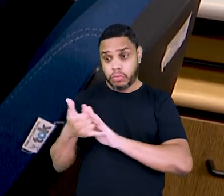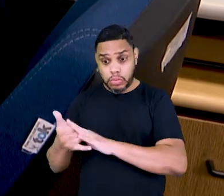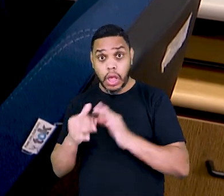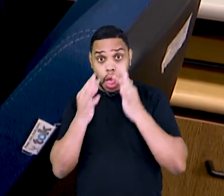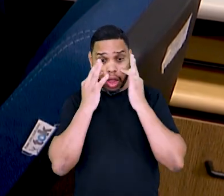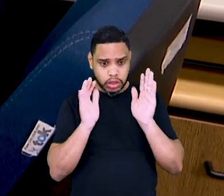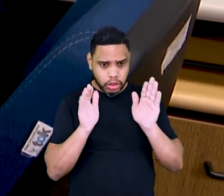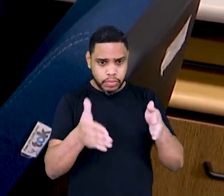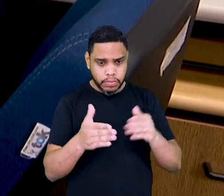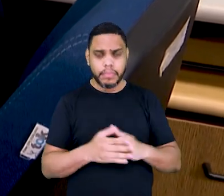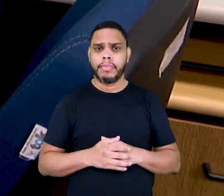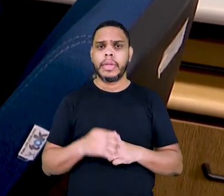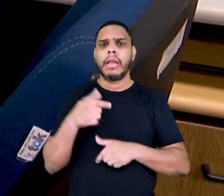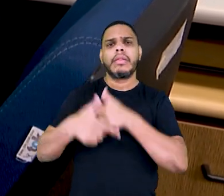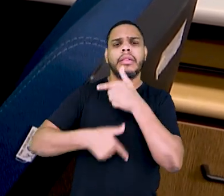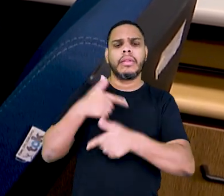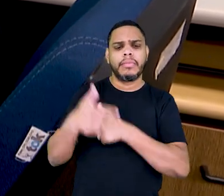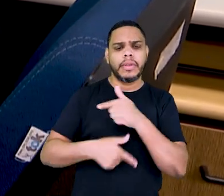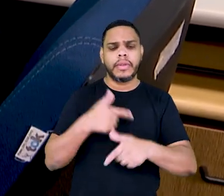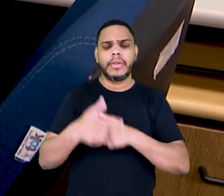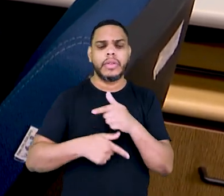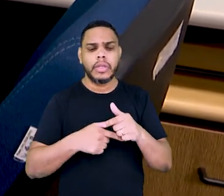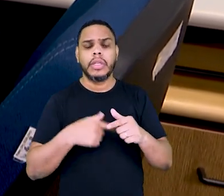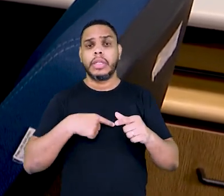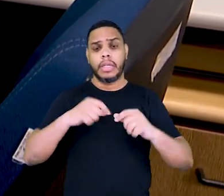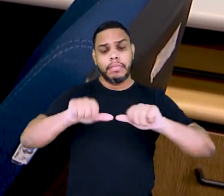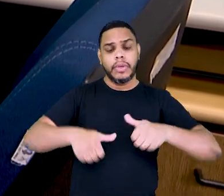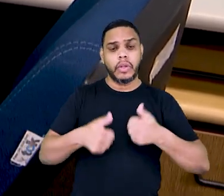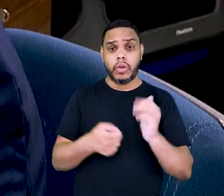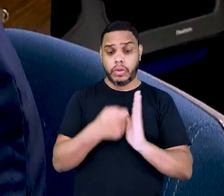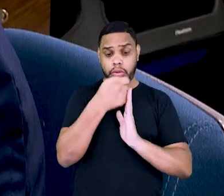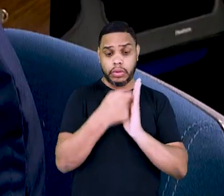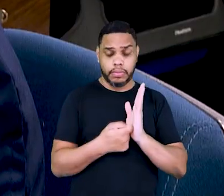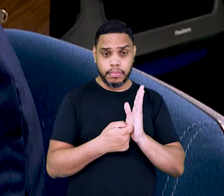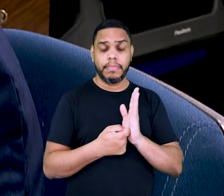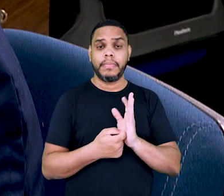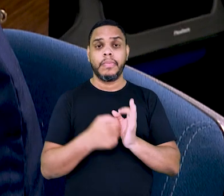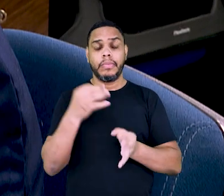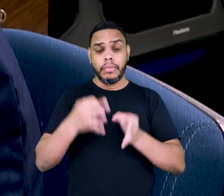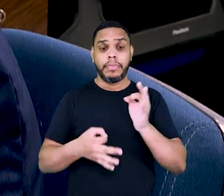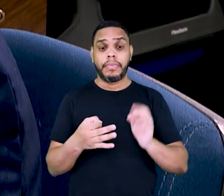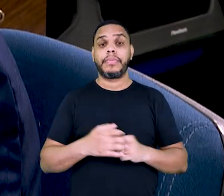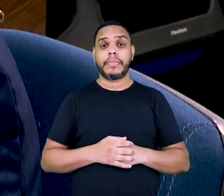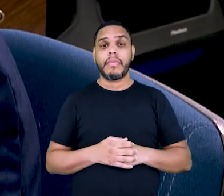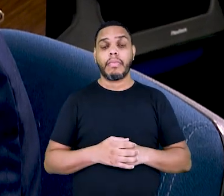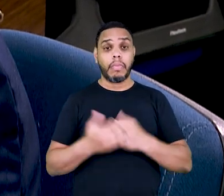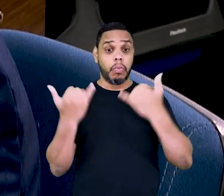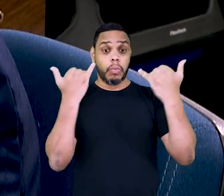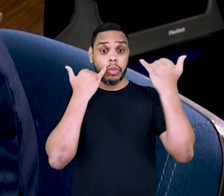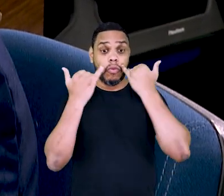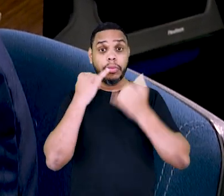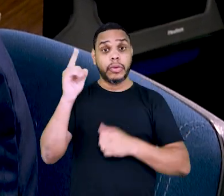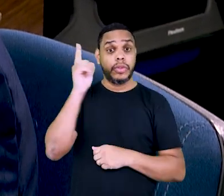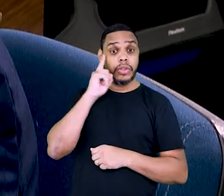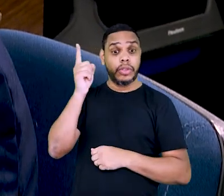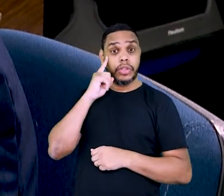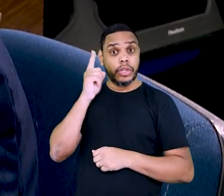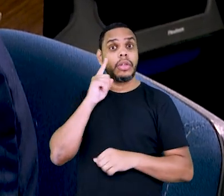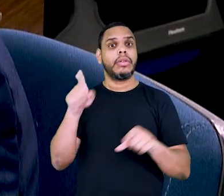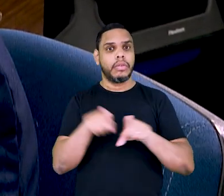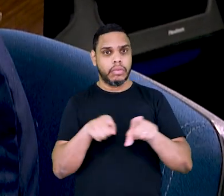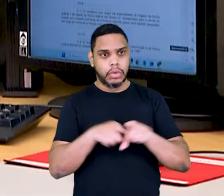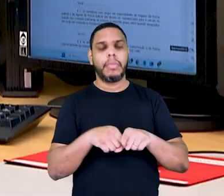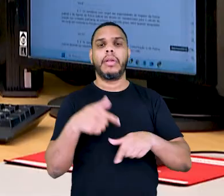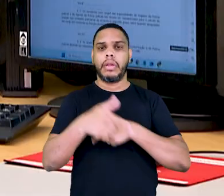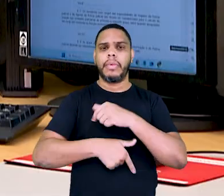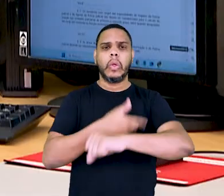quem exerce a função de aperfeiçoar textos no tribunal, revisar informações do dia a dia também se torna um